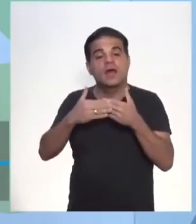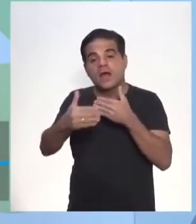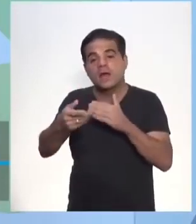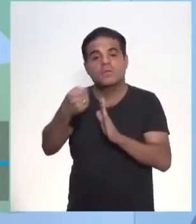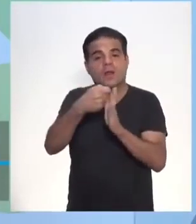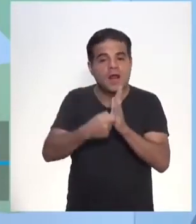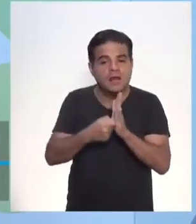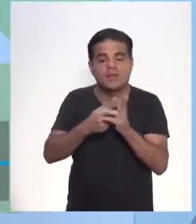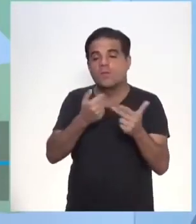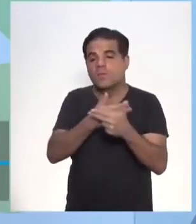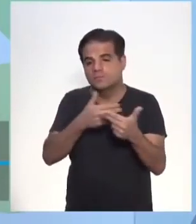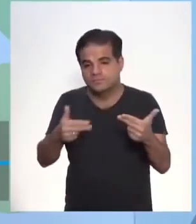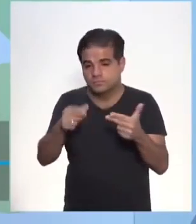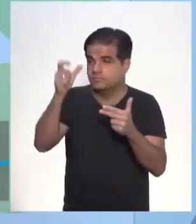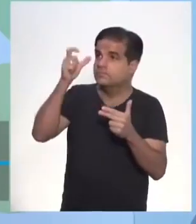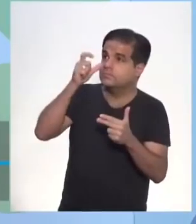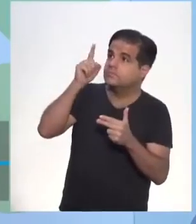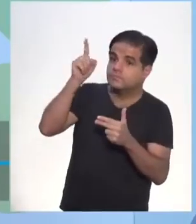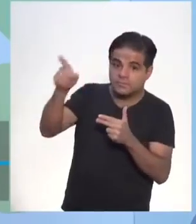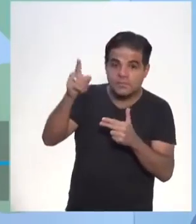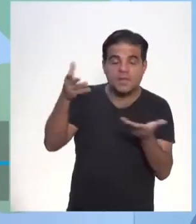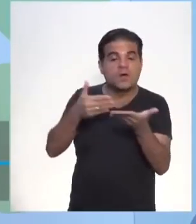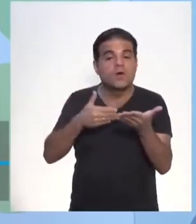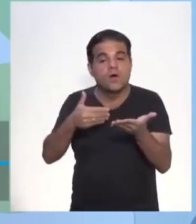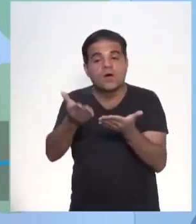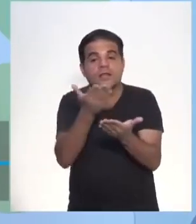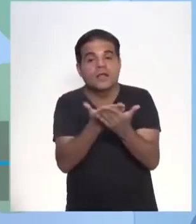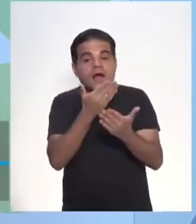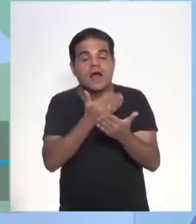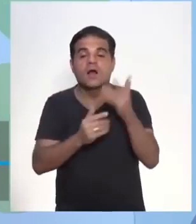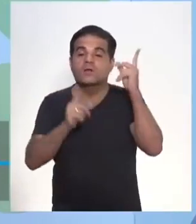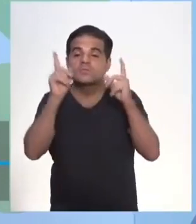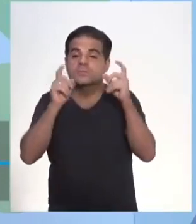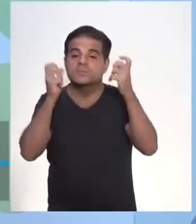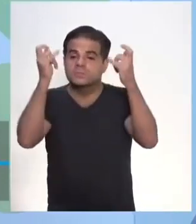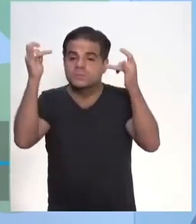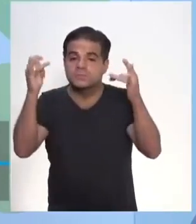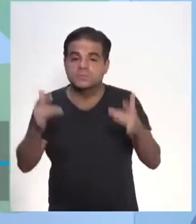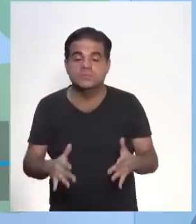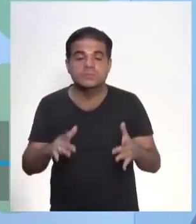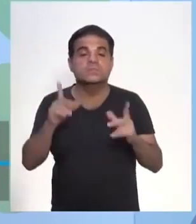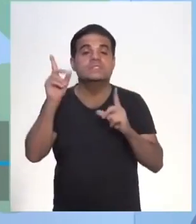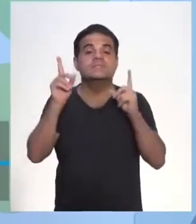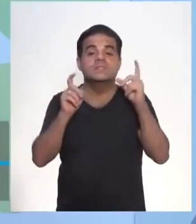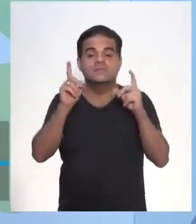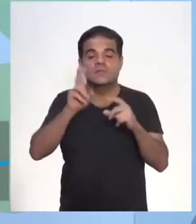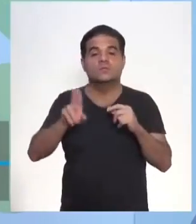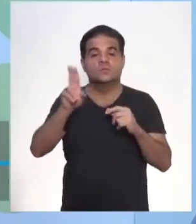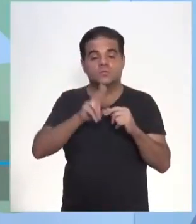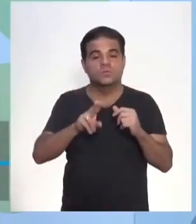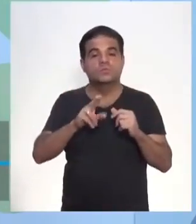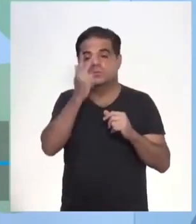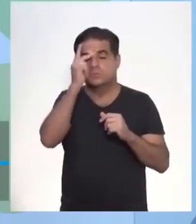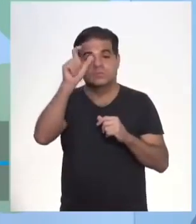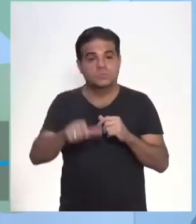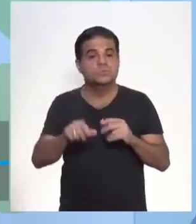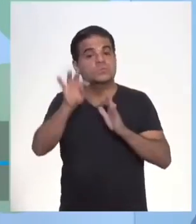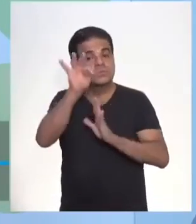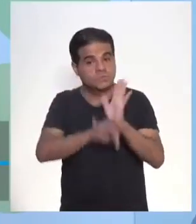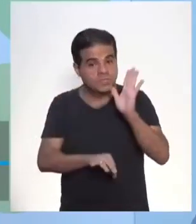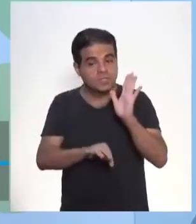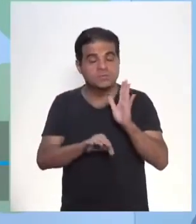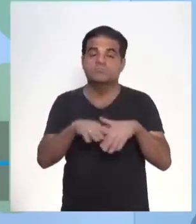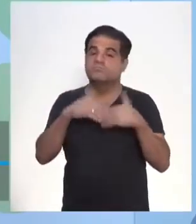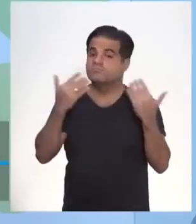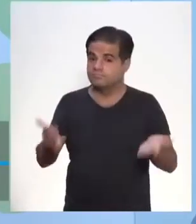relatar algo. Então, veja que agora a gente está na aula falando da expressividade, expressividade do sujeito nos textos.